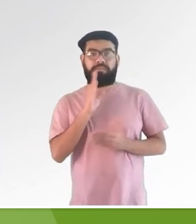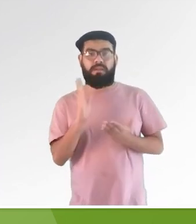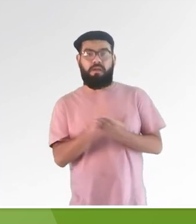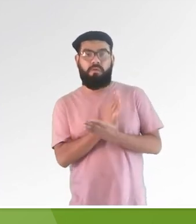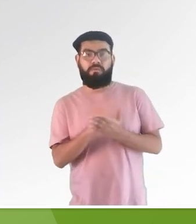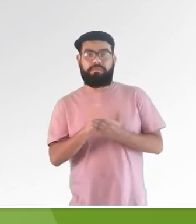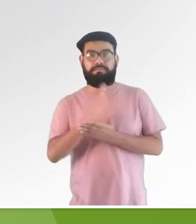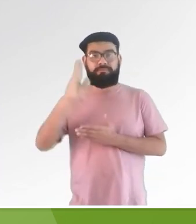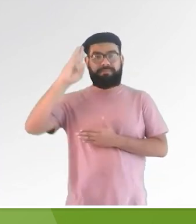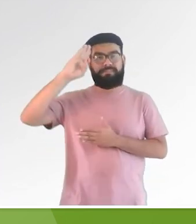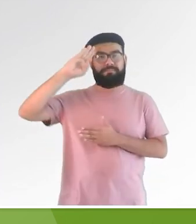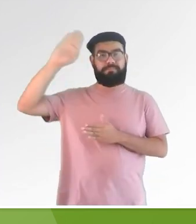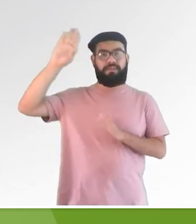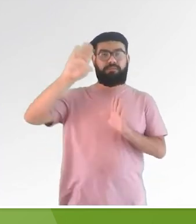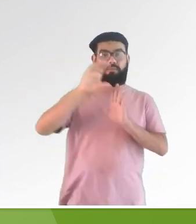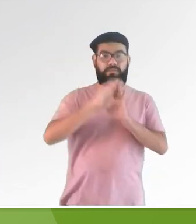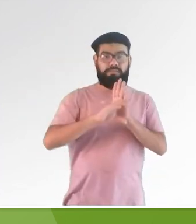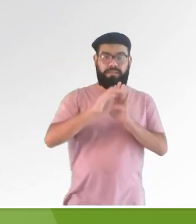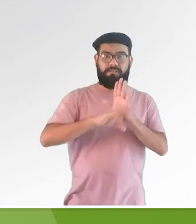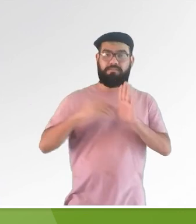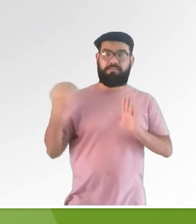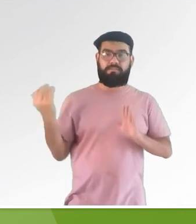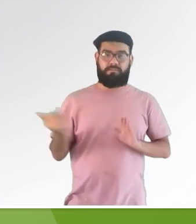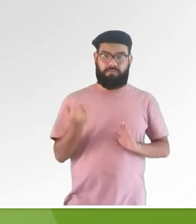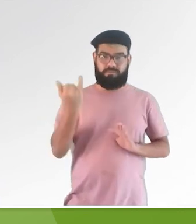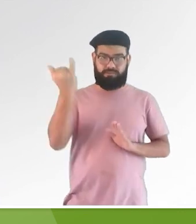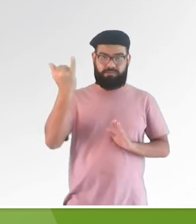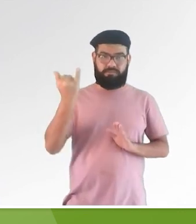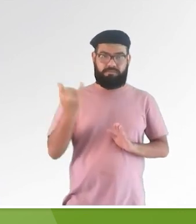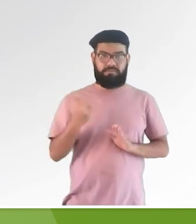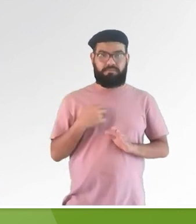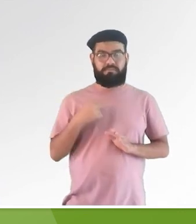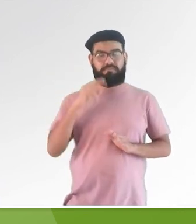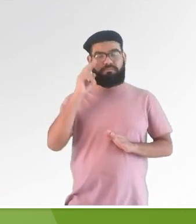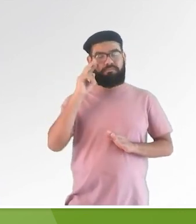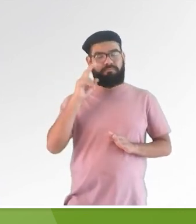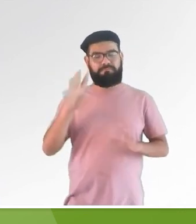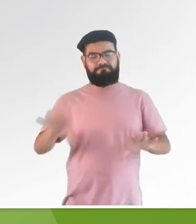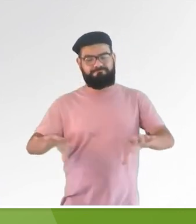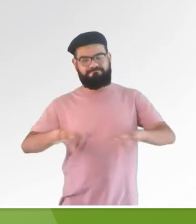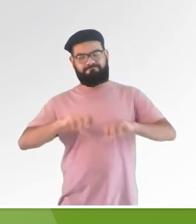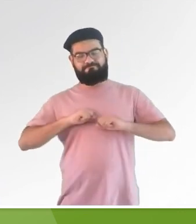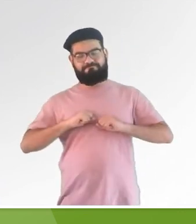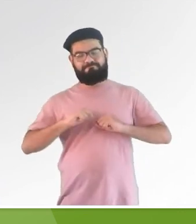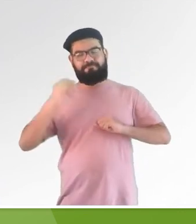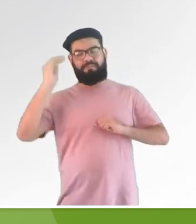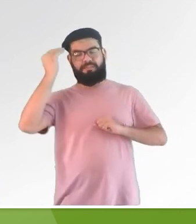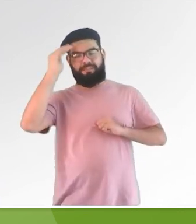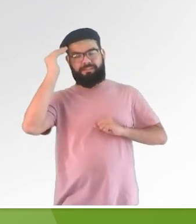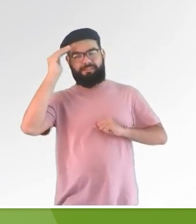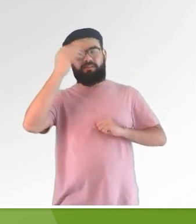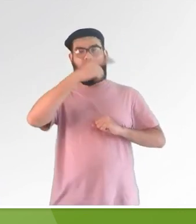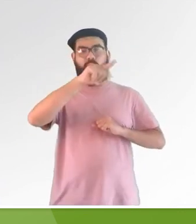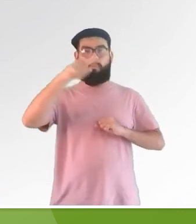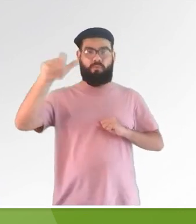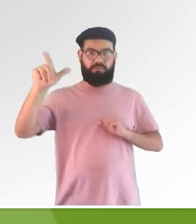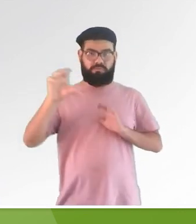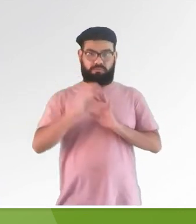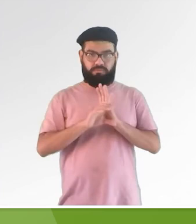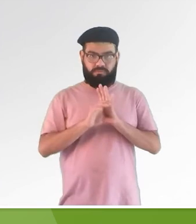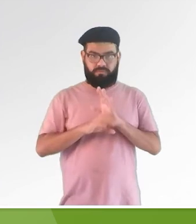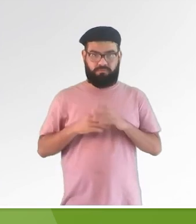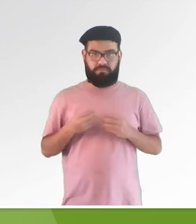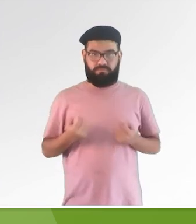conceitos que são importantes e que vão servir de base para a gente compreender os outros conteúdos que virão para frente, né?